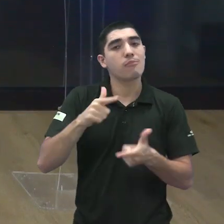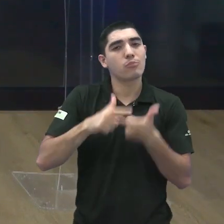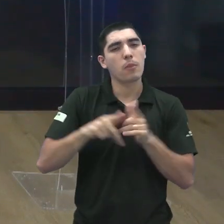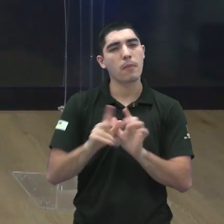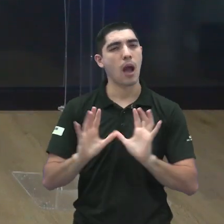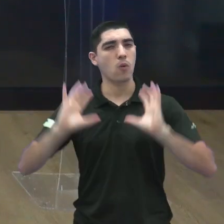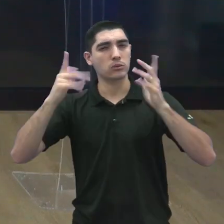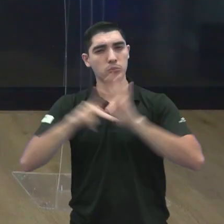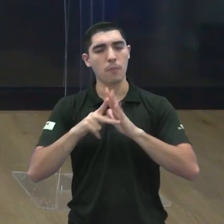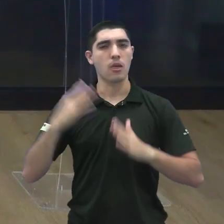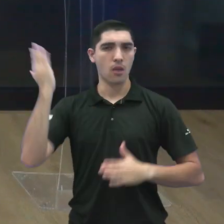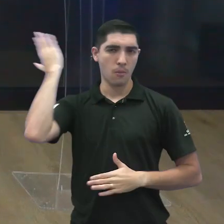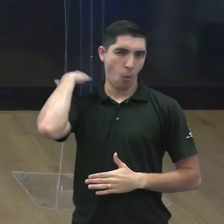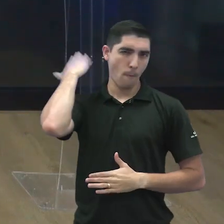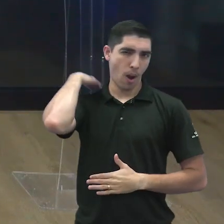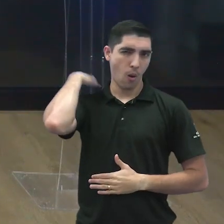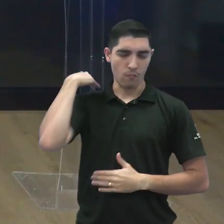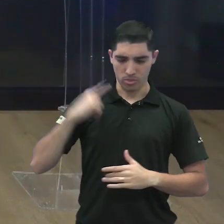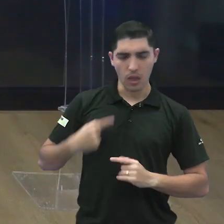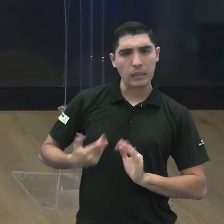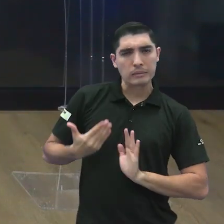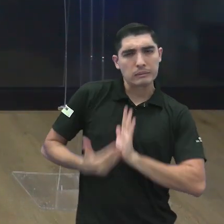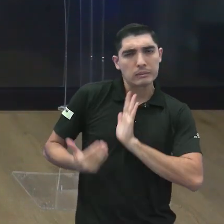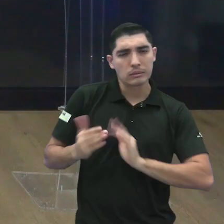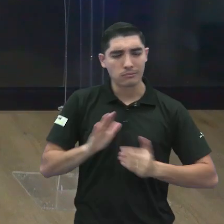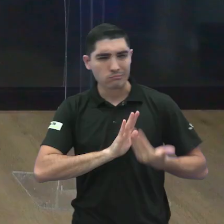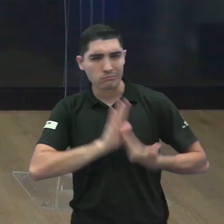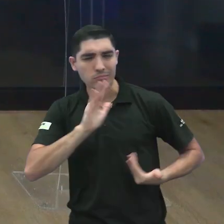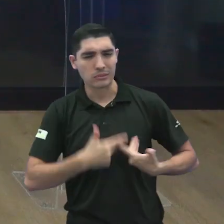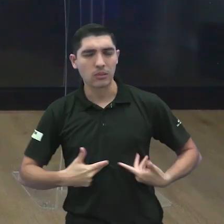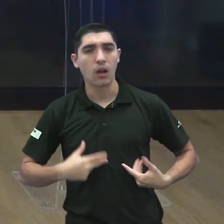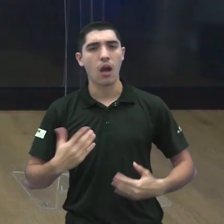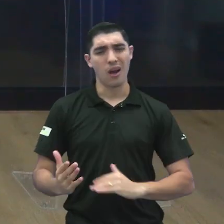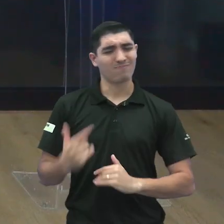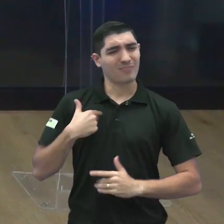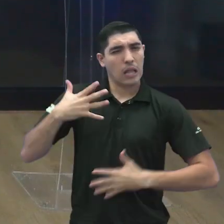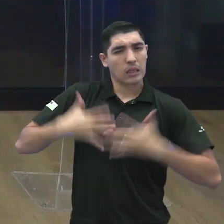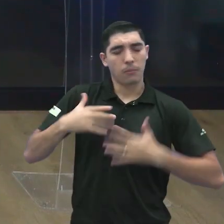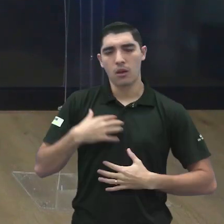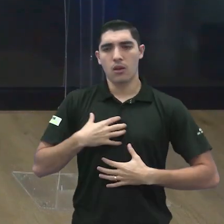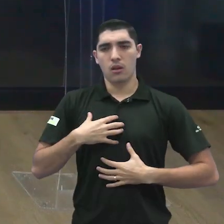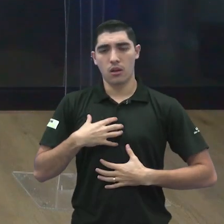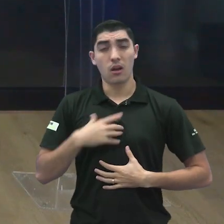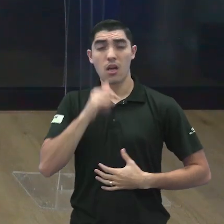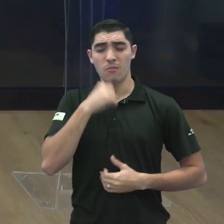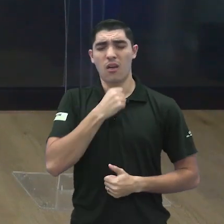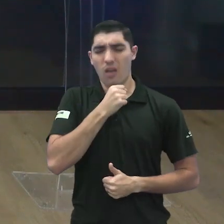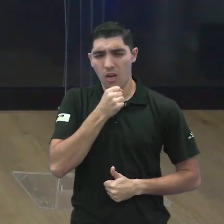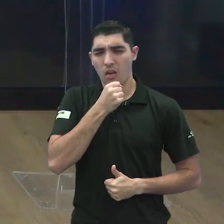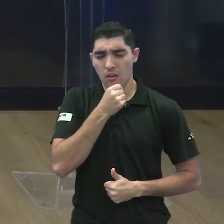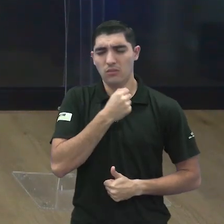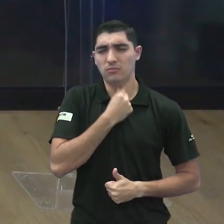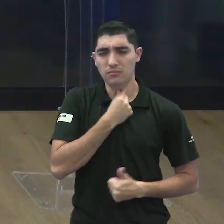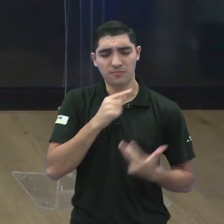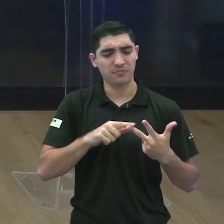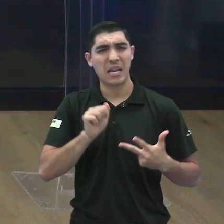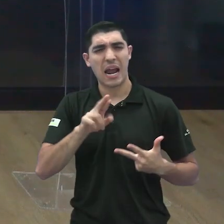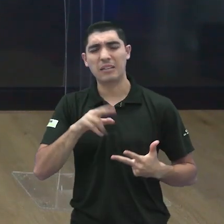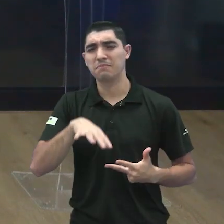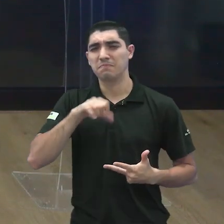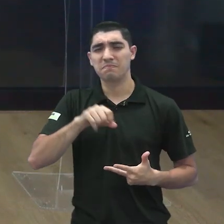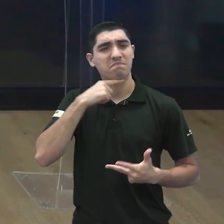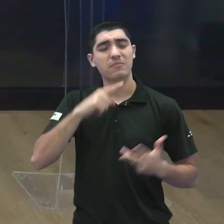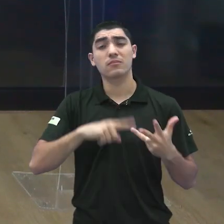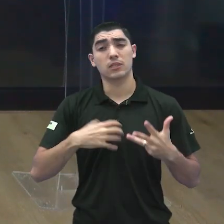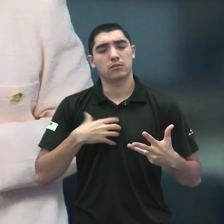de cicatrizes nos pulmões que dificultam a respiração e provocam sintomas como tosse seca, falta de ar